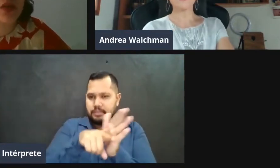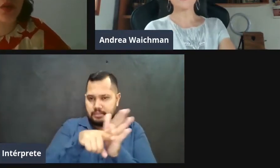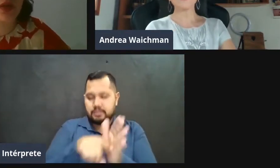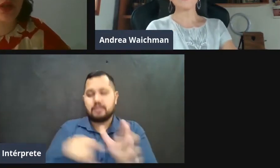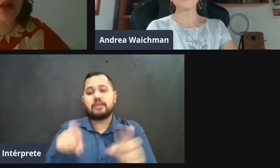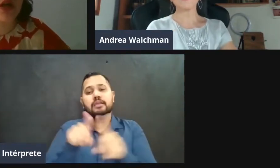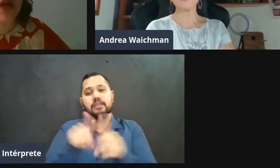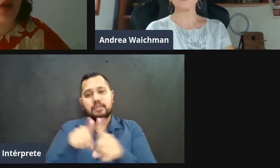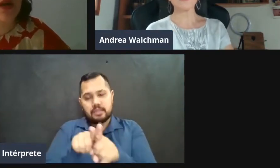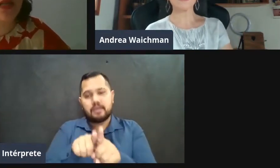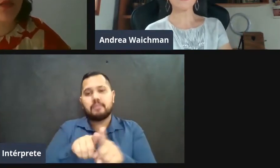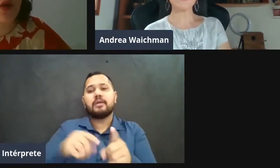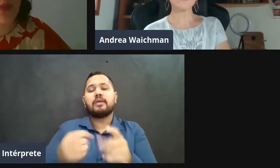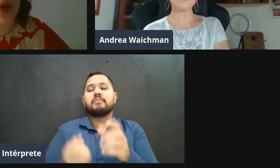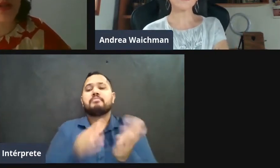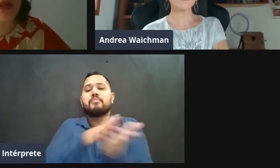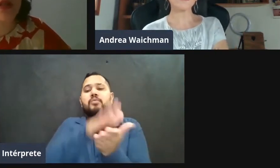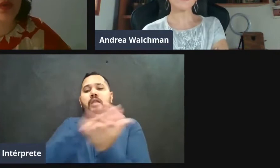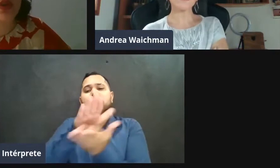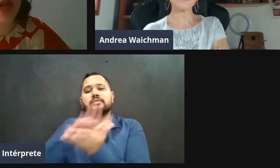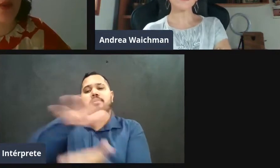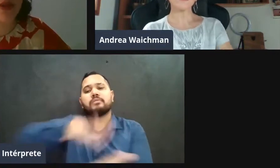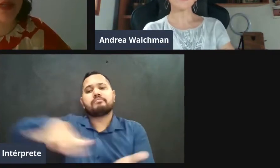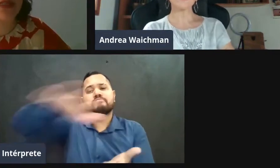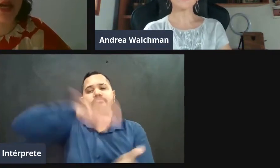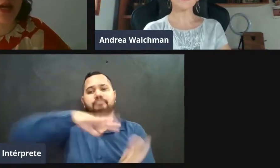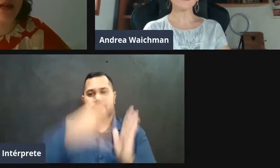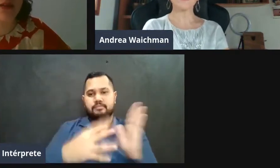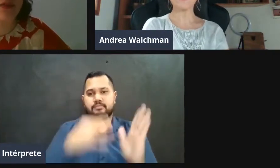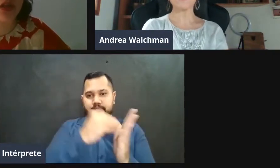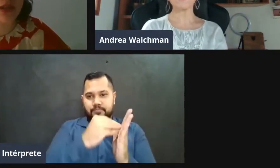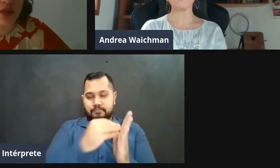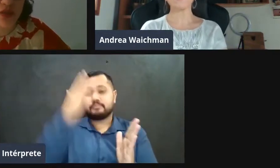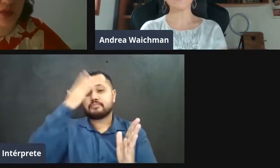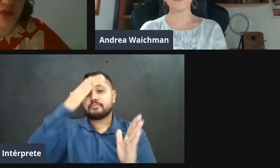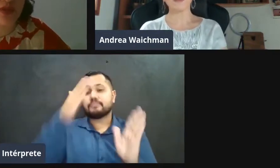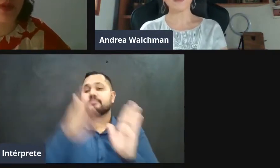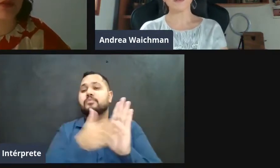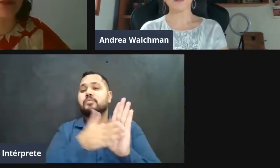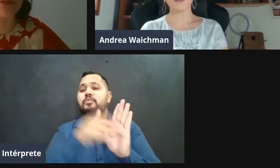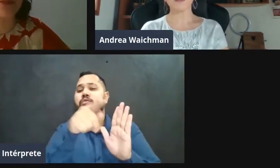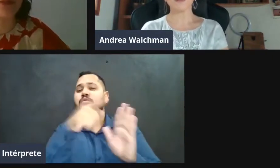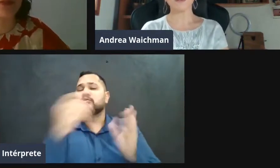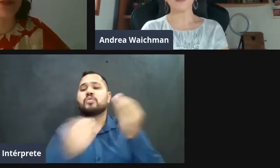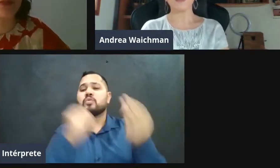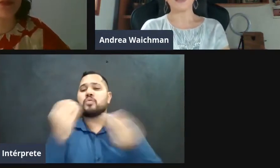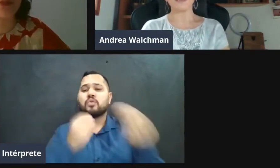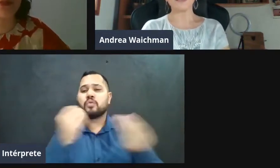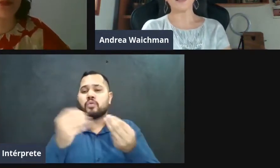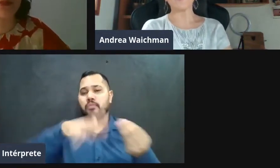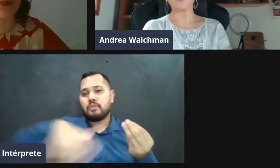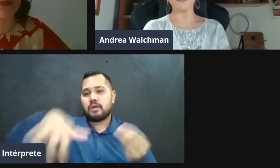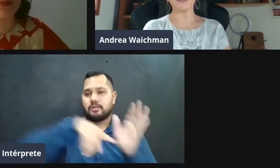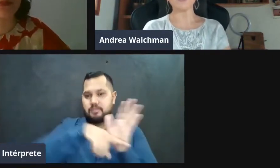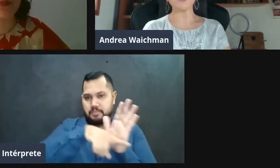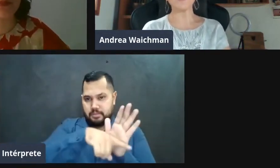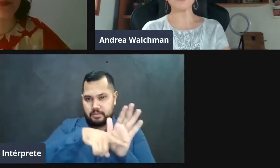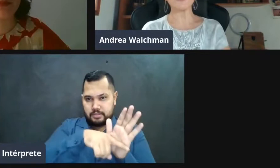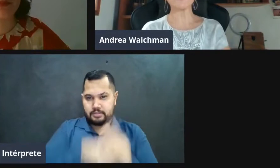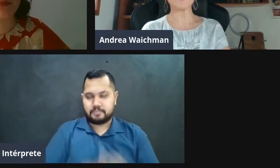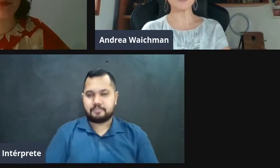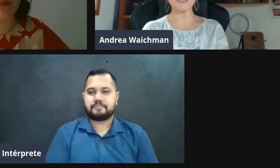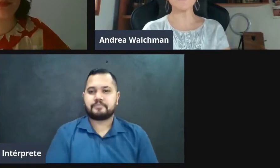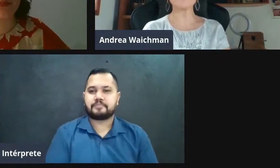realidade amazônica. Quais as propostas da sua chapa nessa área? A senhora tem 2 minutos e meio. Então, a